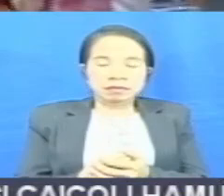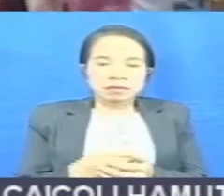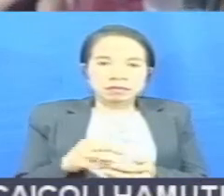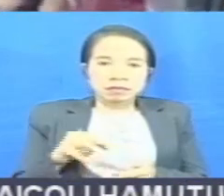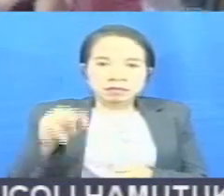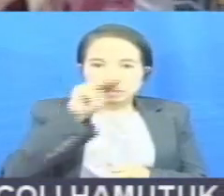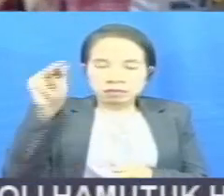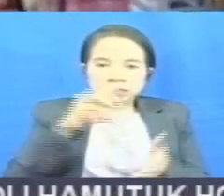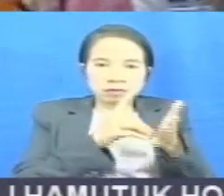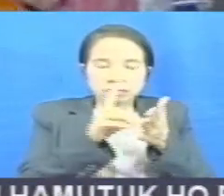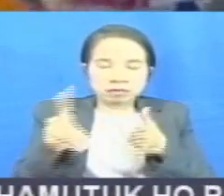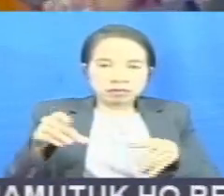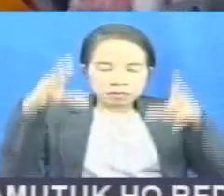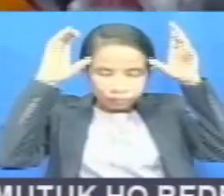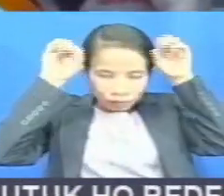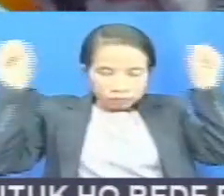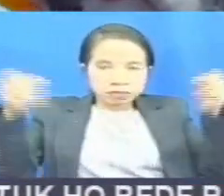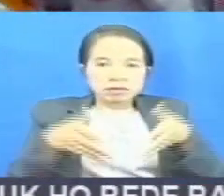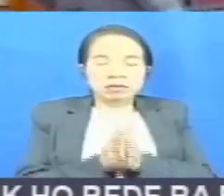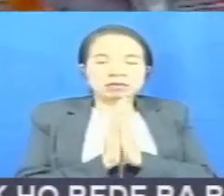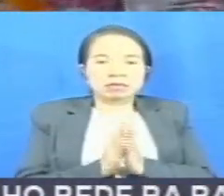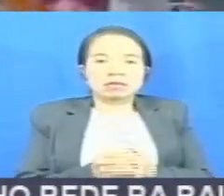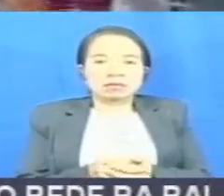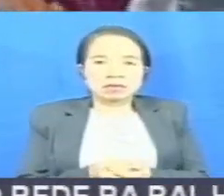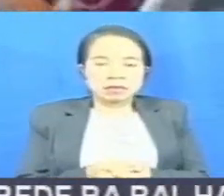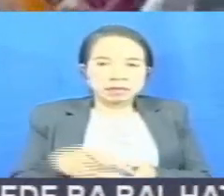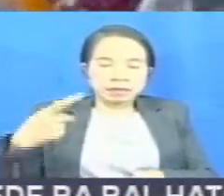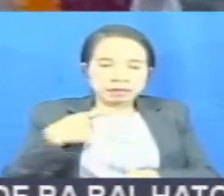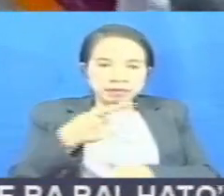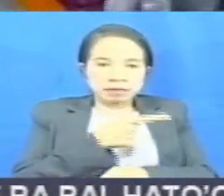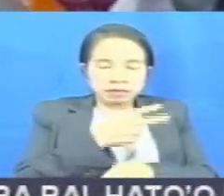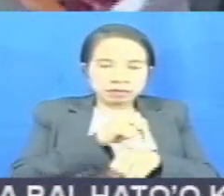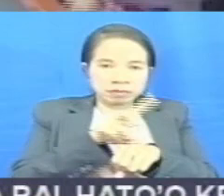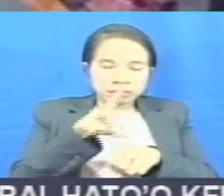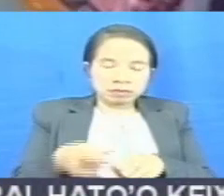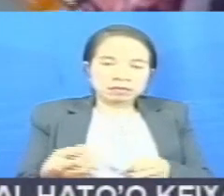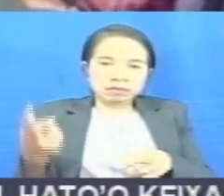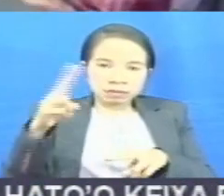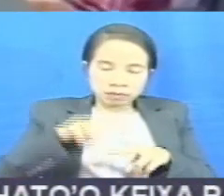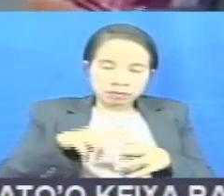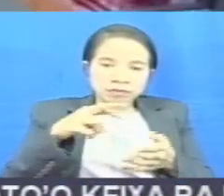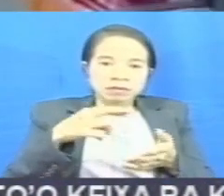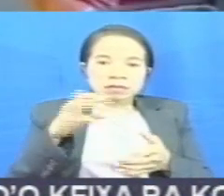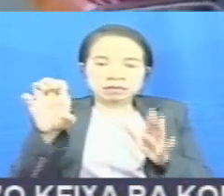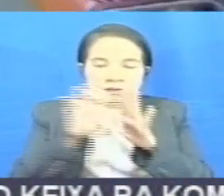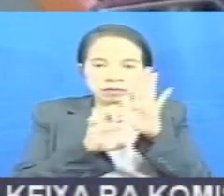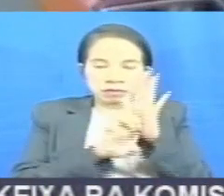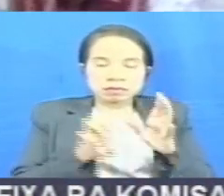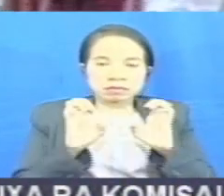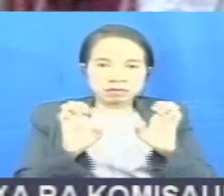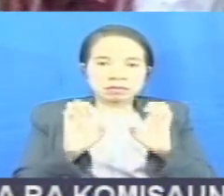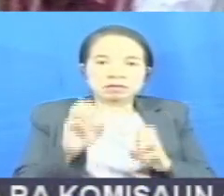Quarta-feira, semana, né, Presidente da República, sem russo autorização do Parlamento Nacional, ato decreta tá estado de emergência.